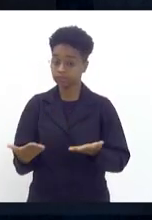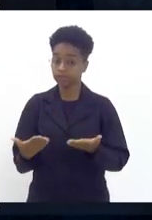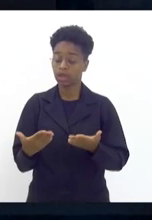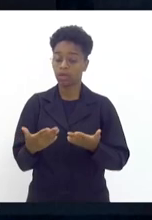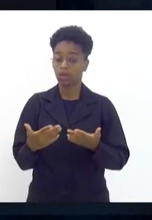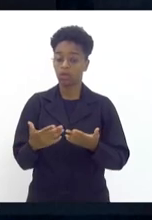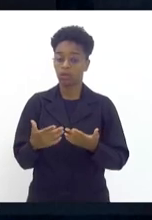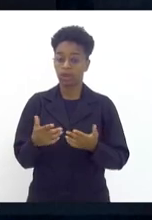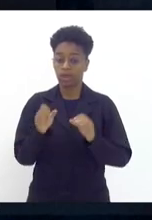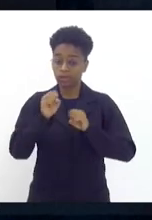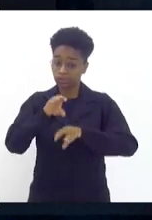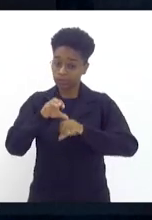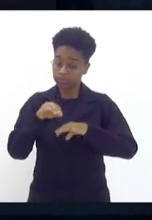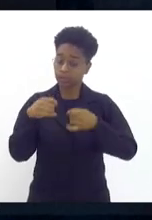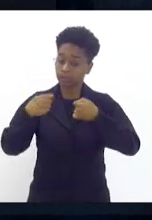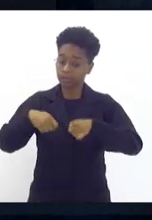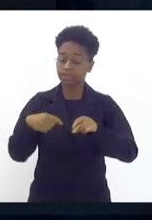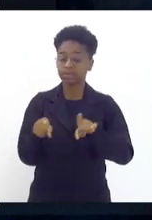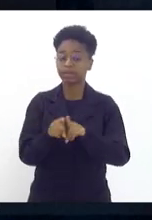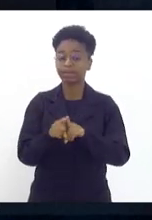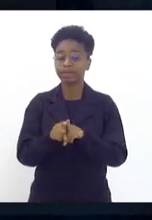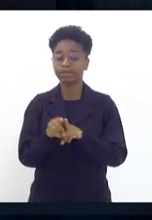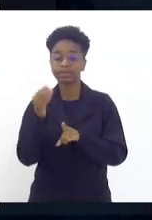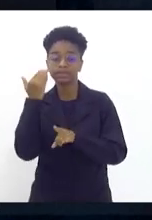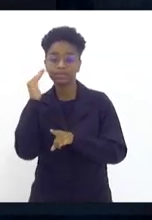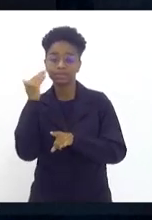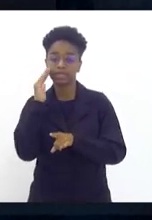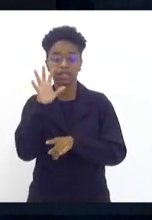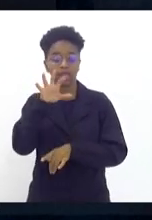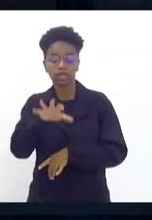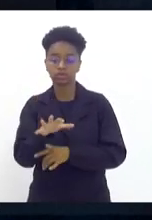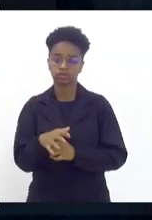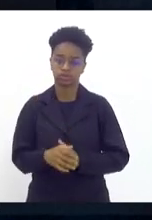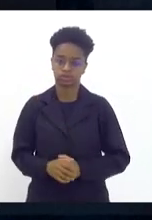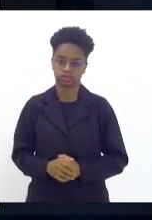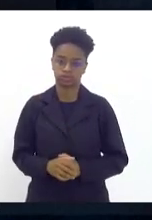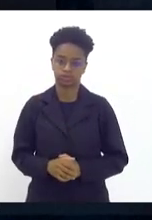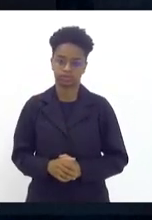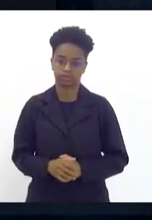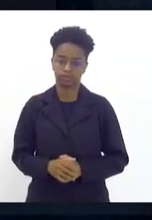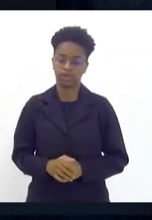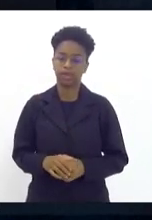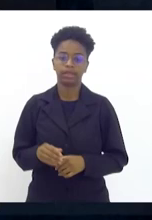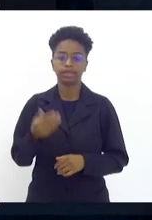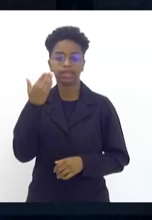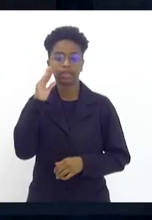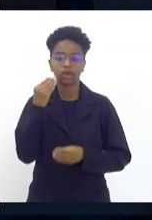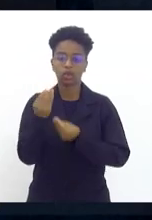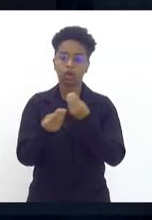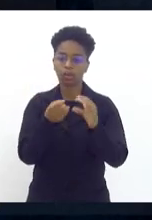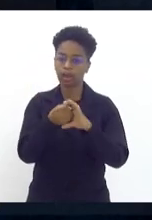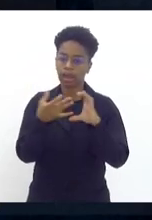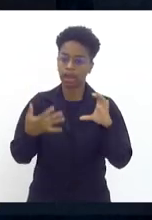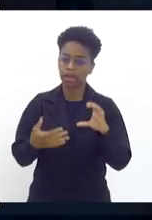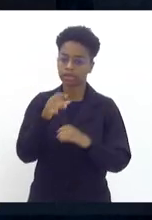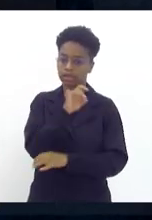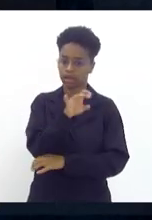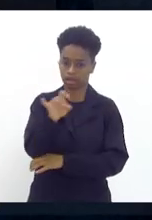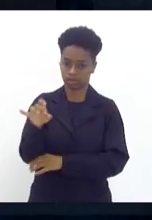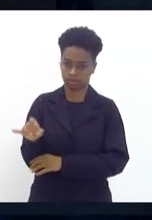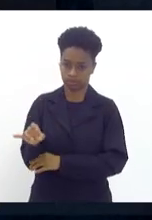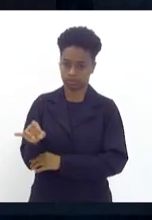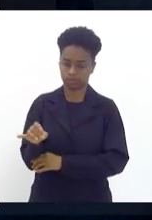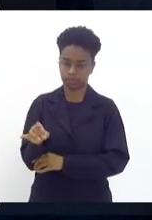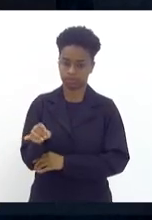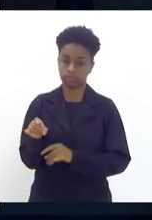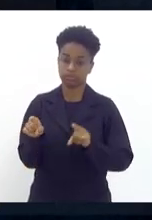educativa também precisa levar isso em conta, né? A singularidade de cada um. E